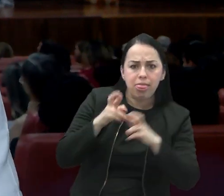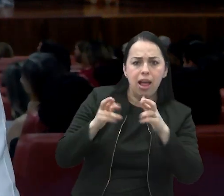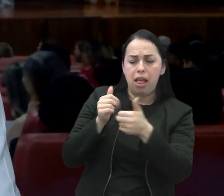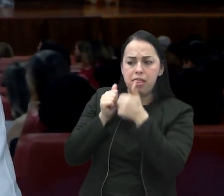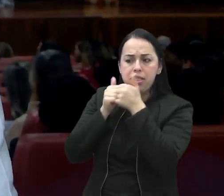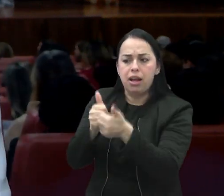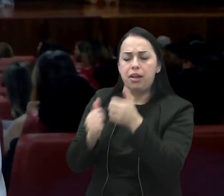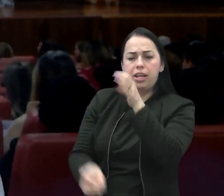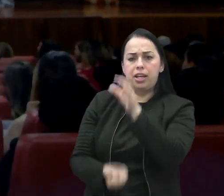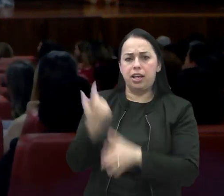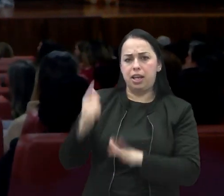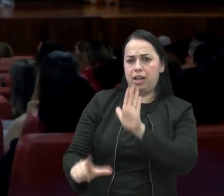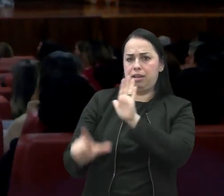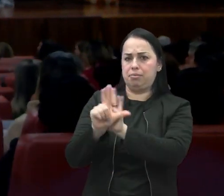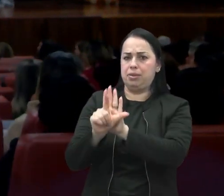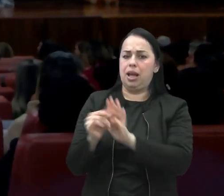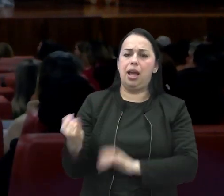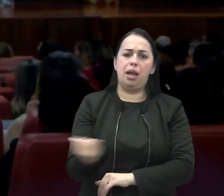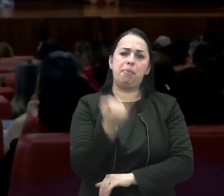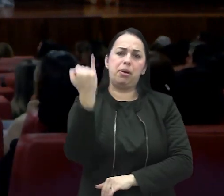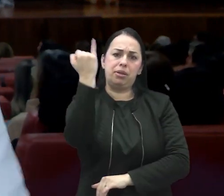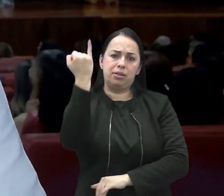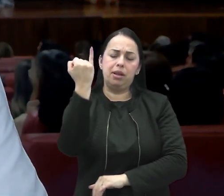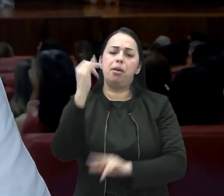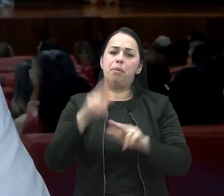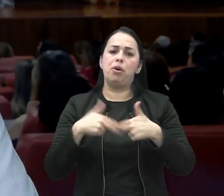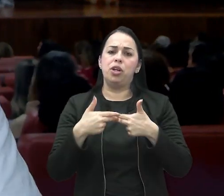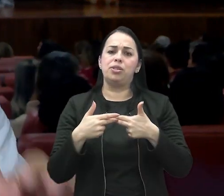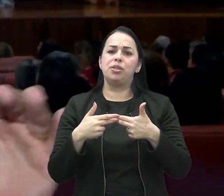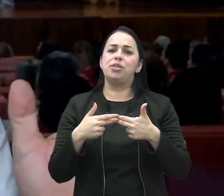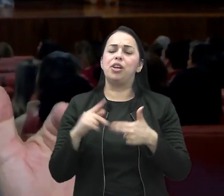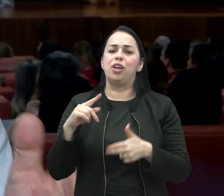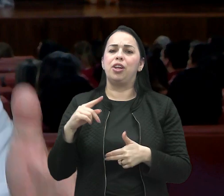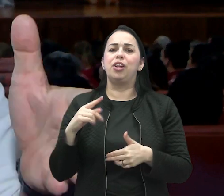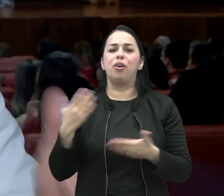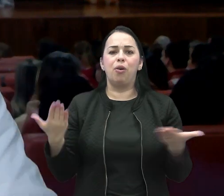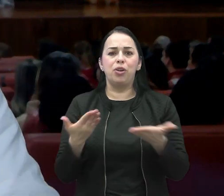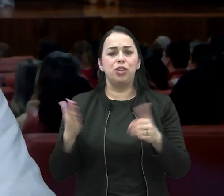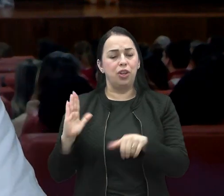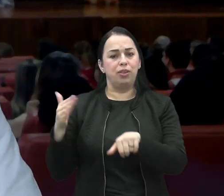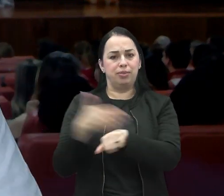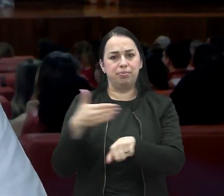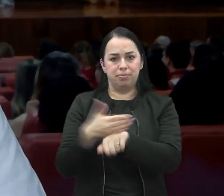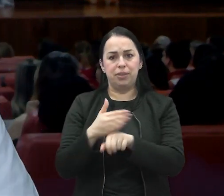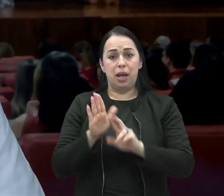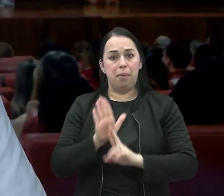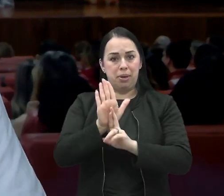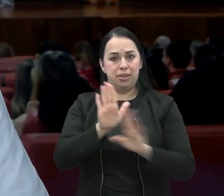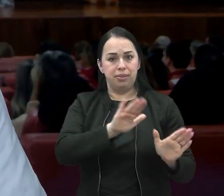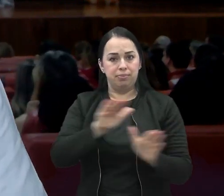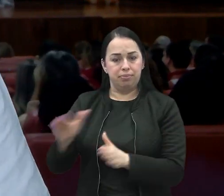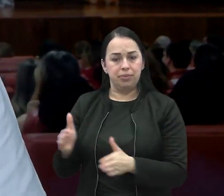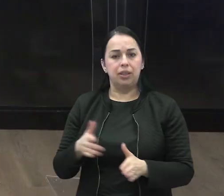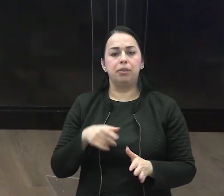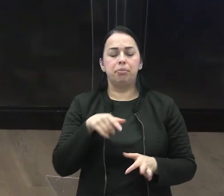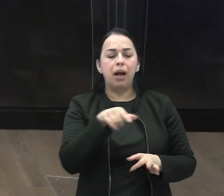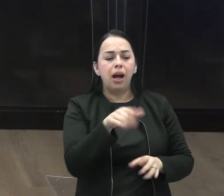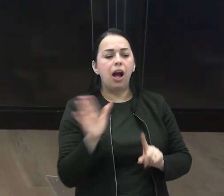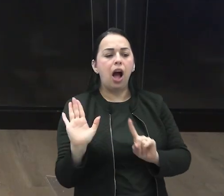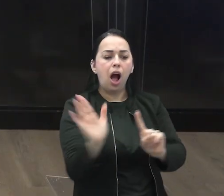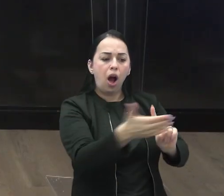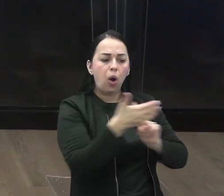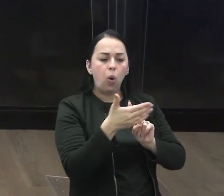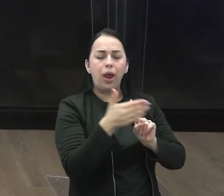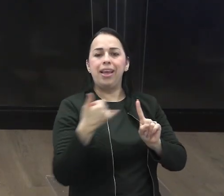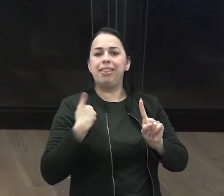Municipal que olha, fiscaliza, acompanha e elabora projetos junto, é muito importante, e a Câmara Municipal está presente neste evento também. É